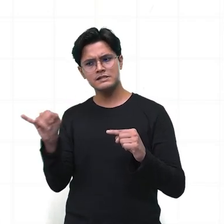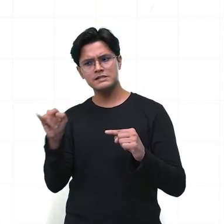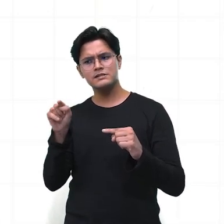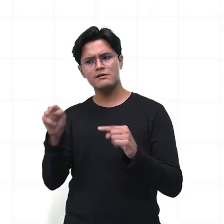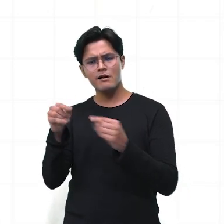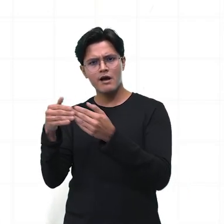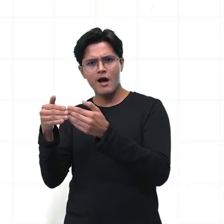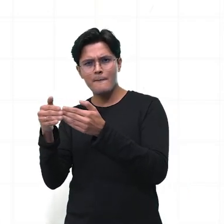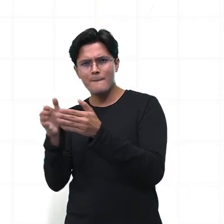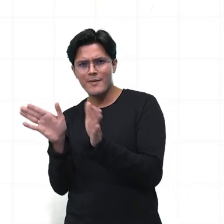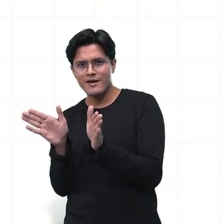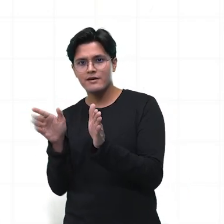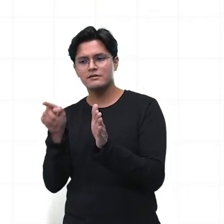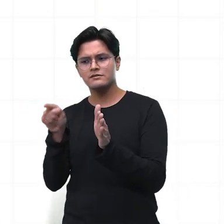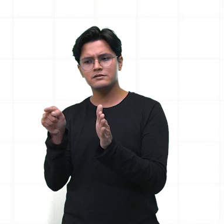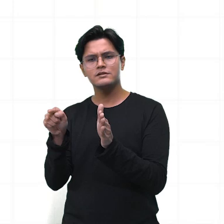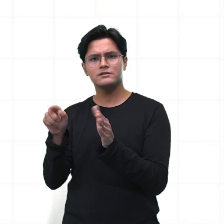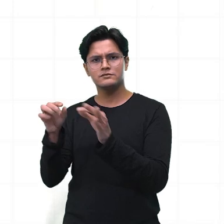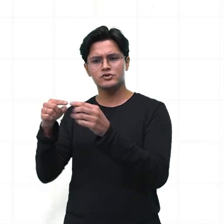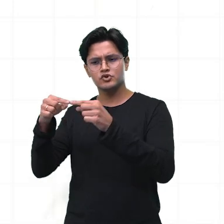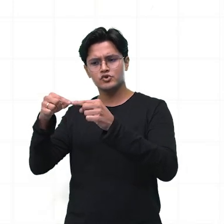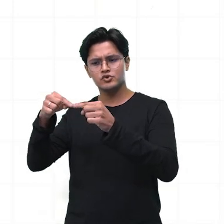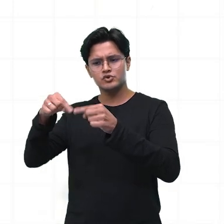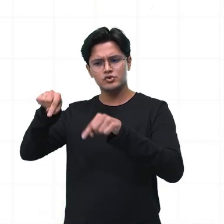fechada, que é o caso aí, ó,